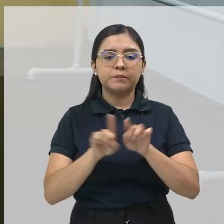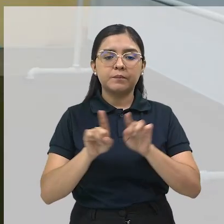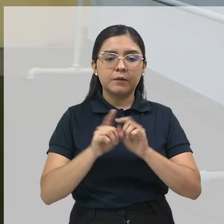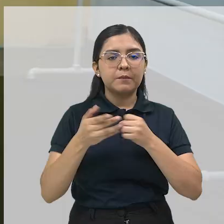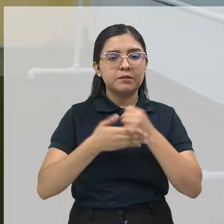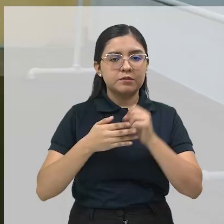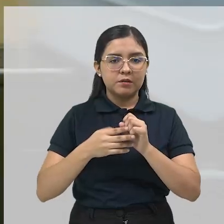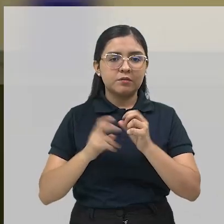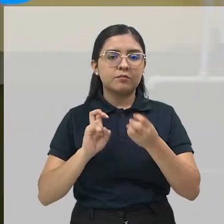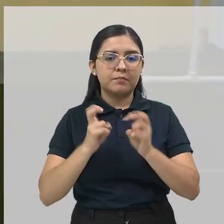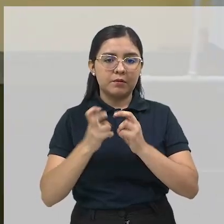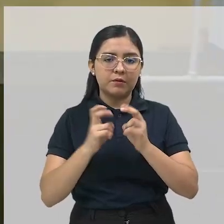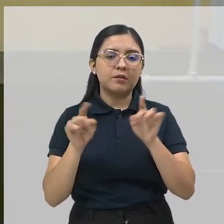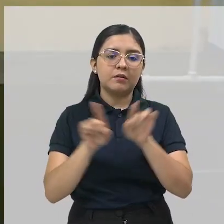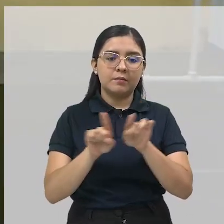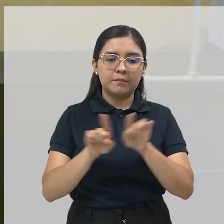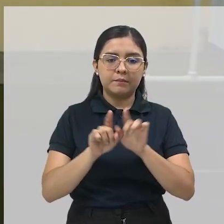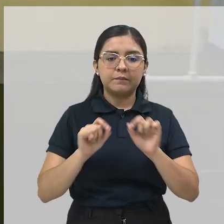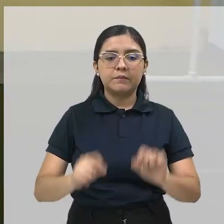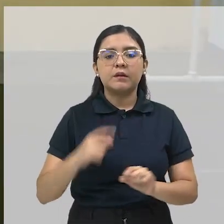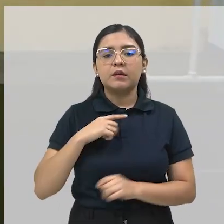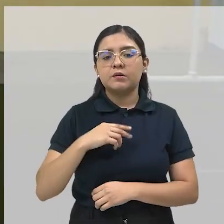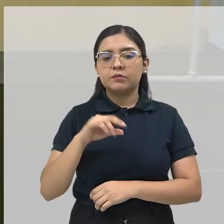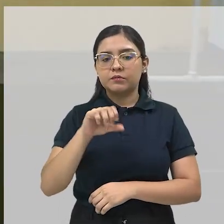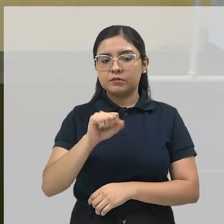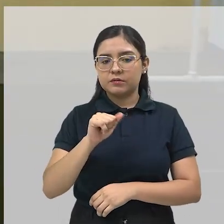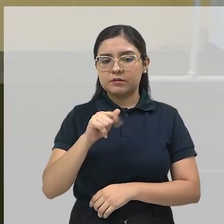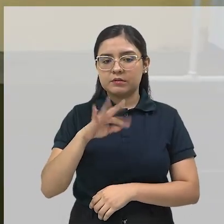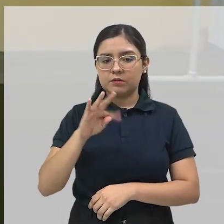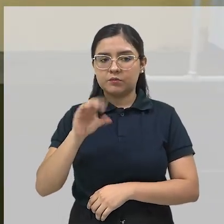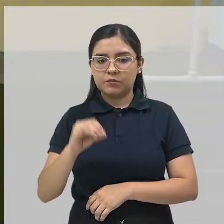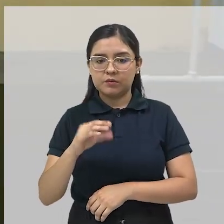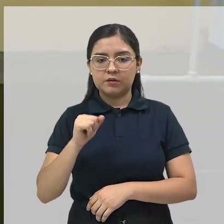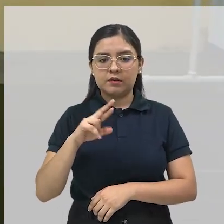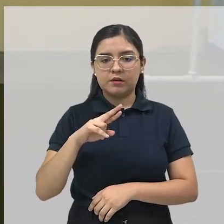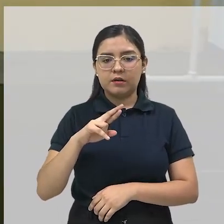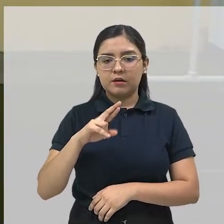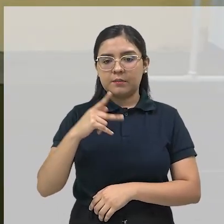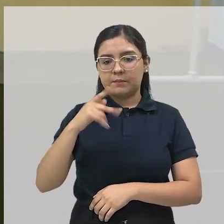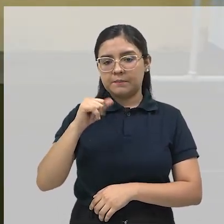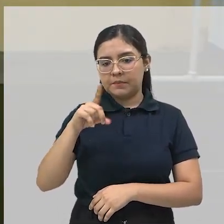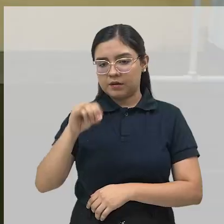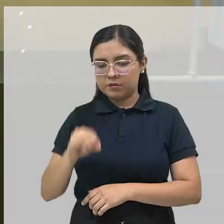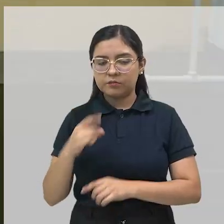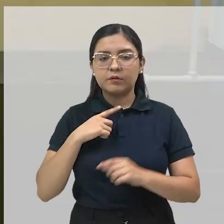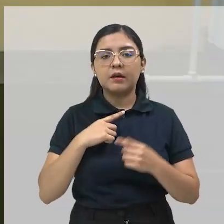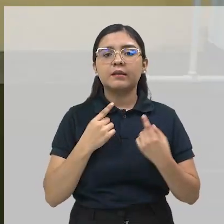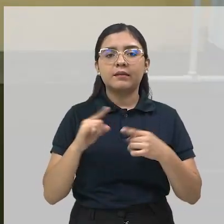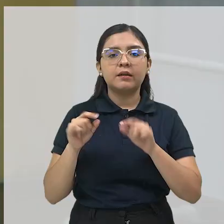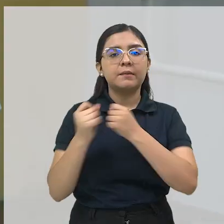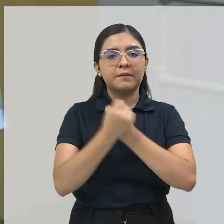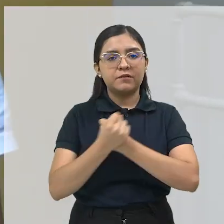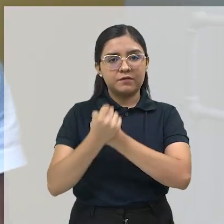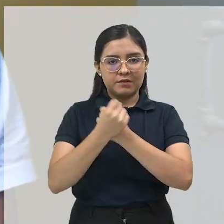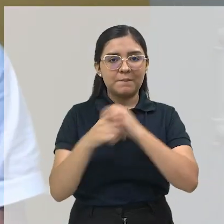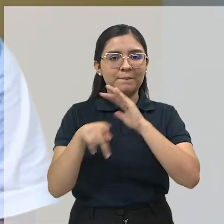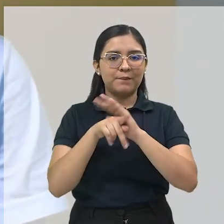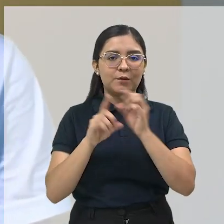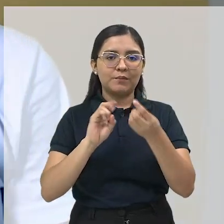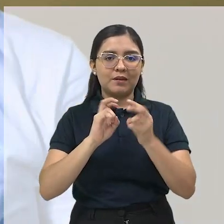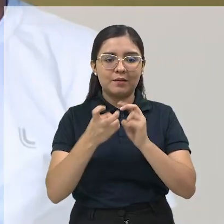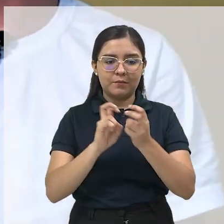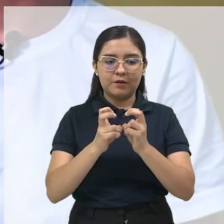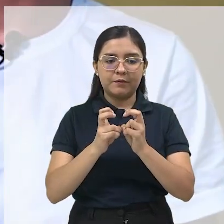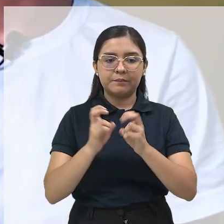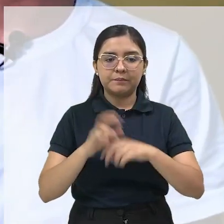utilizando objetos. E o salto carpado, que são influenciados pelos movimentos de ataque e defesa da capoeira. O salto